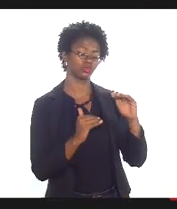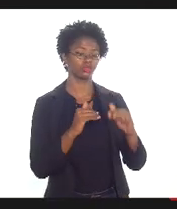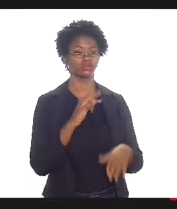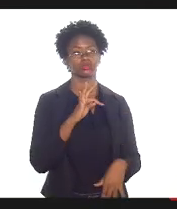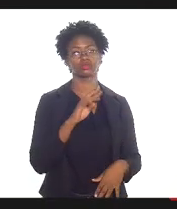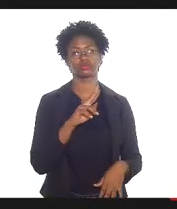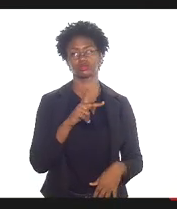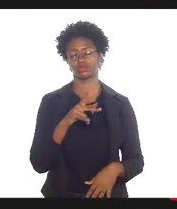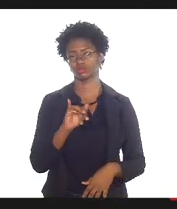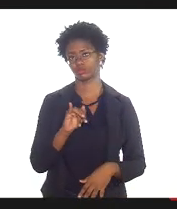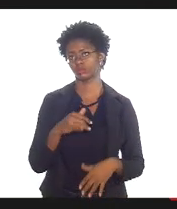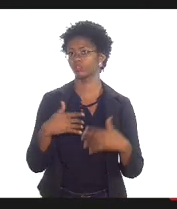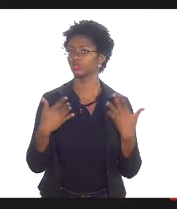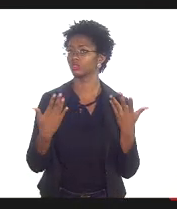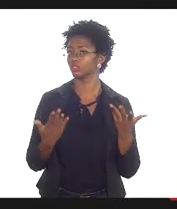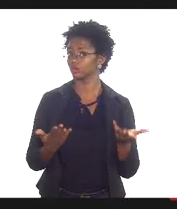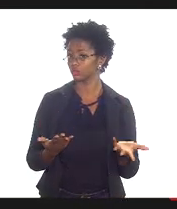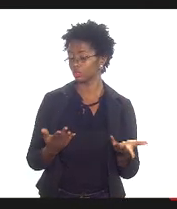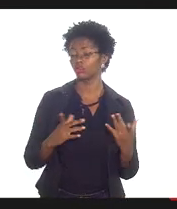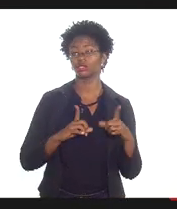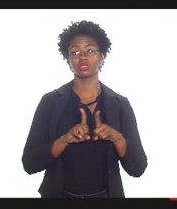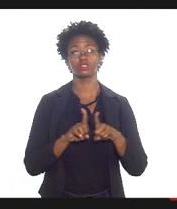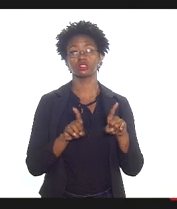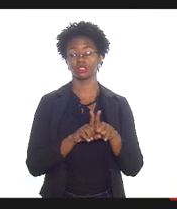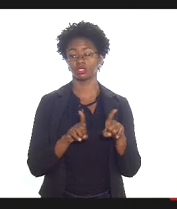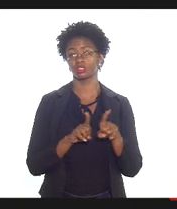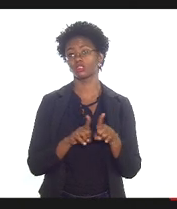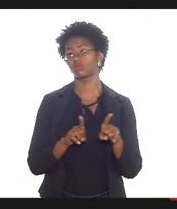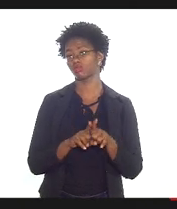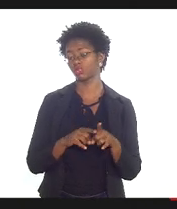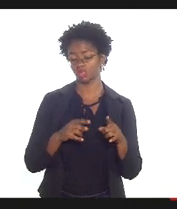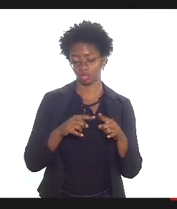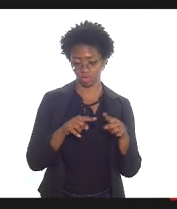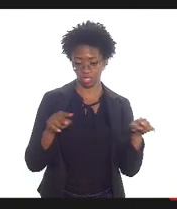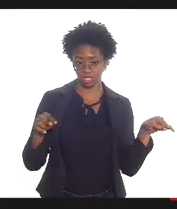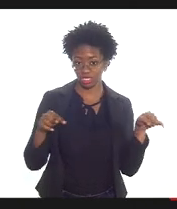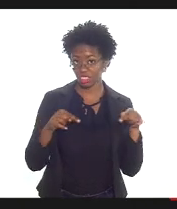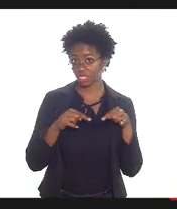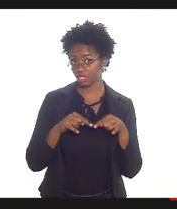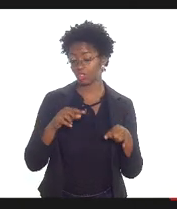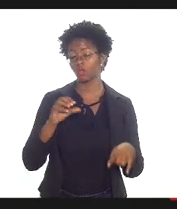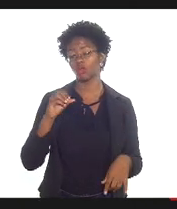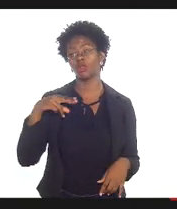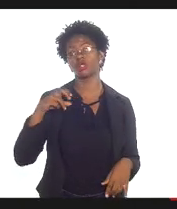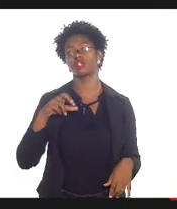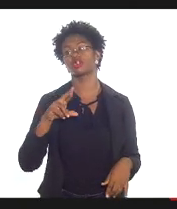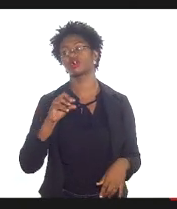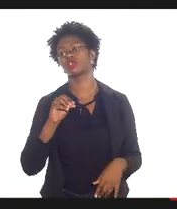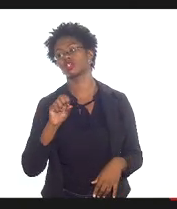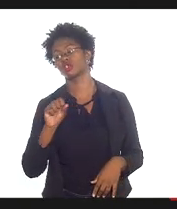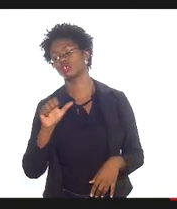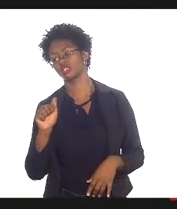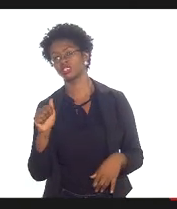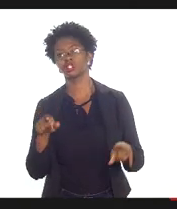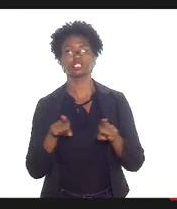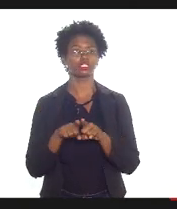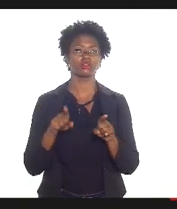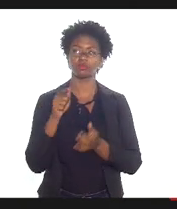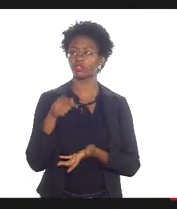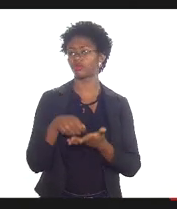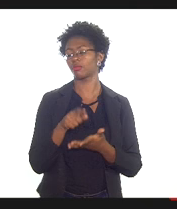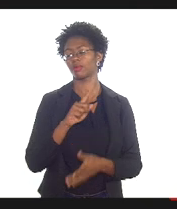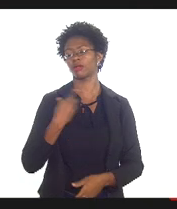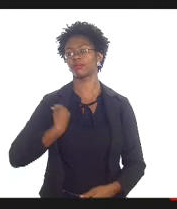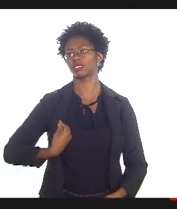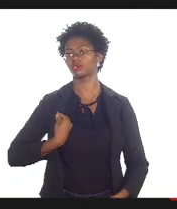né? Então, que também é seção onerosa, né? E que, portanto, também não paga a